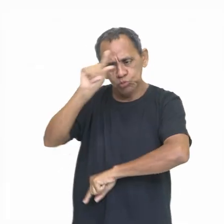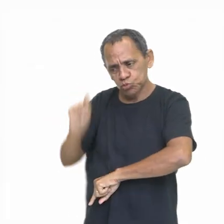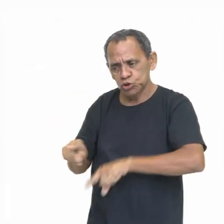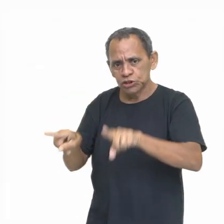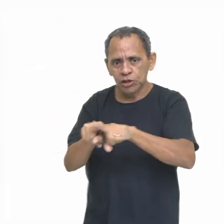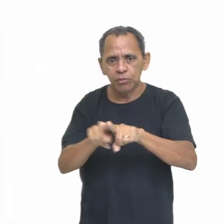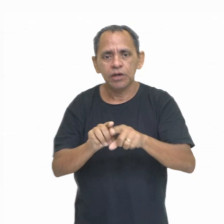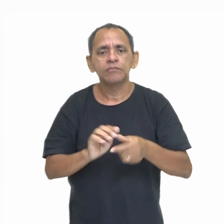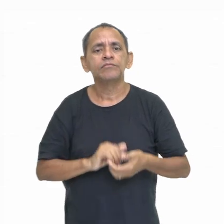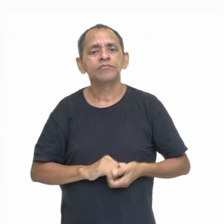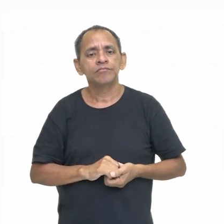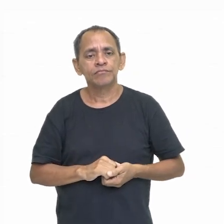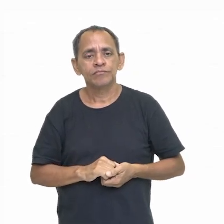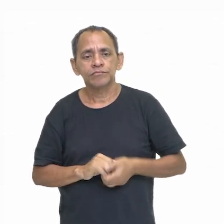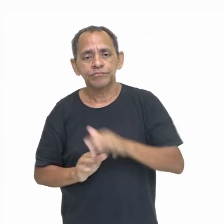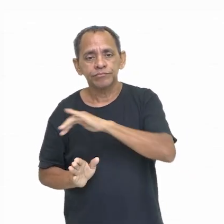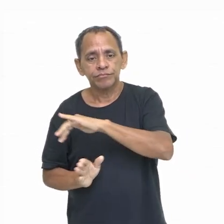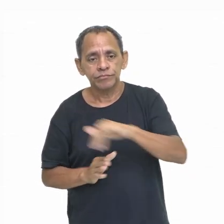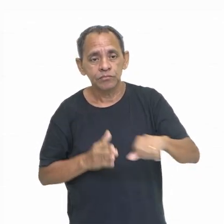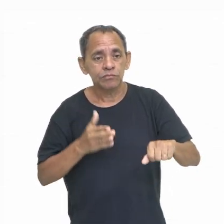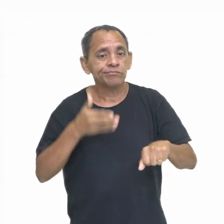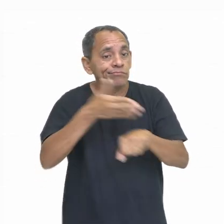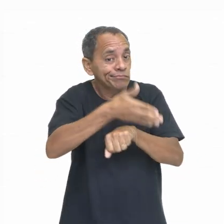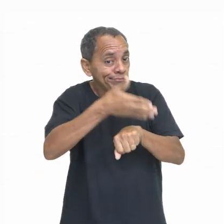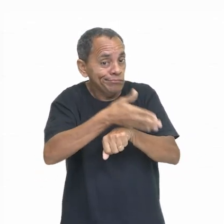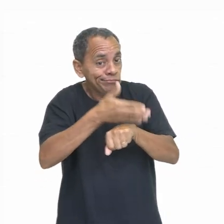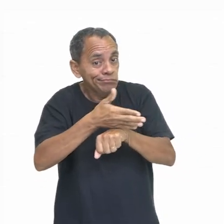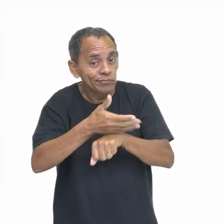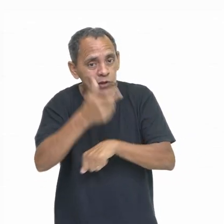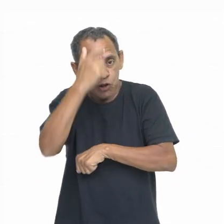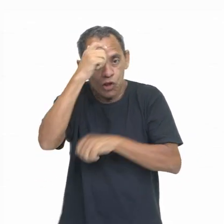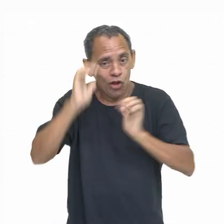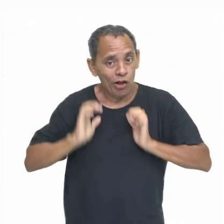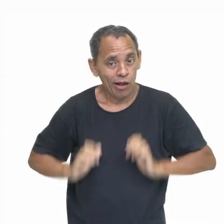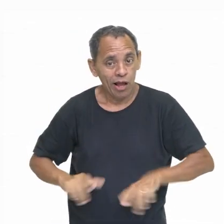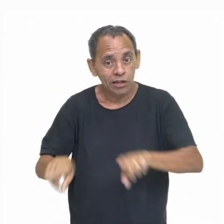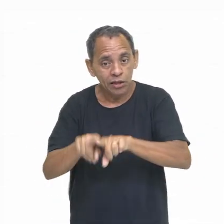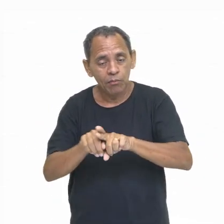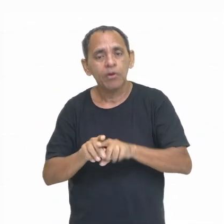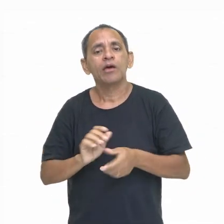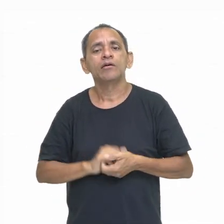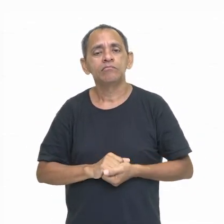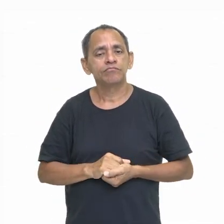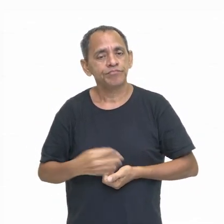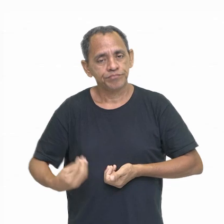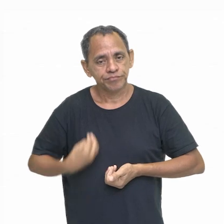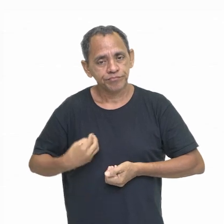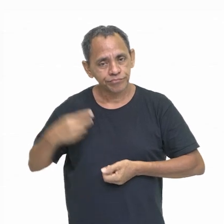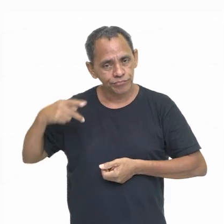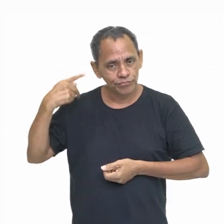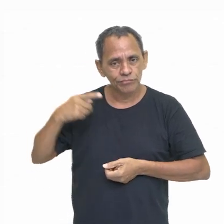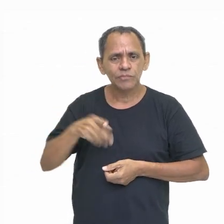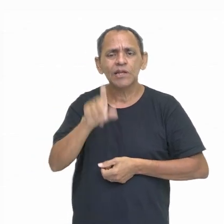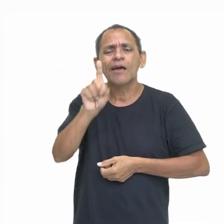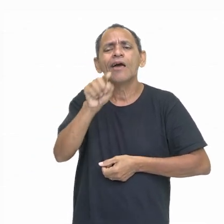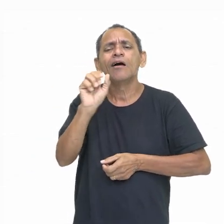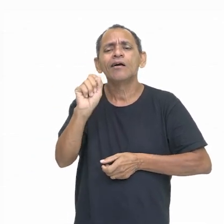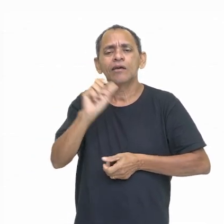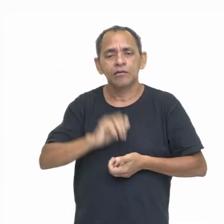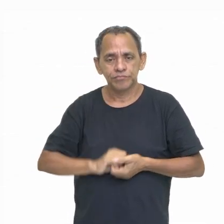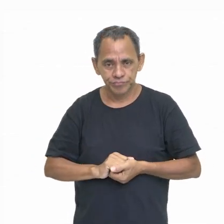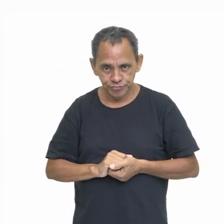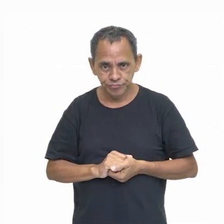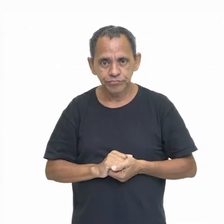cidadã. A participação ativa da sociedade civil na vida política é